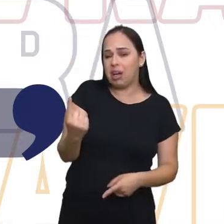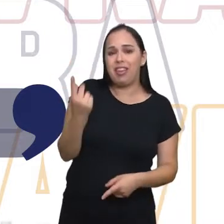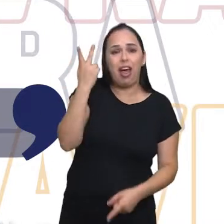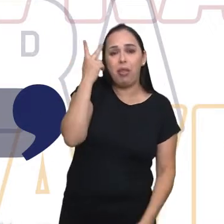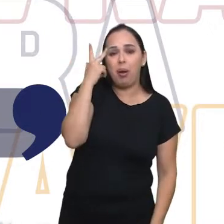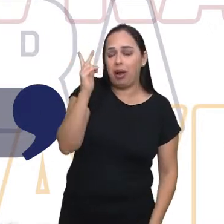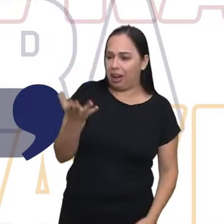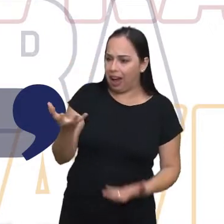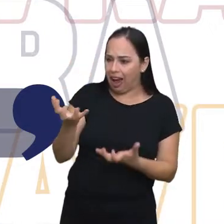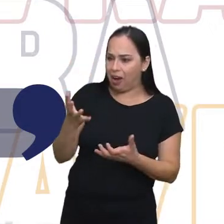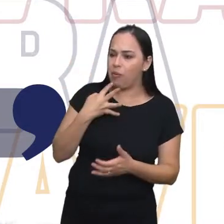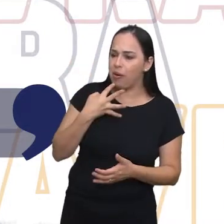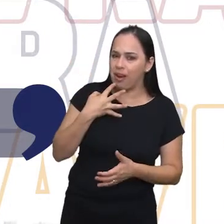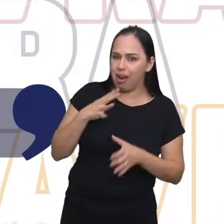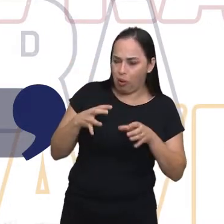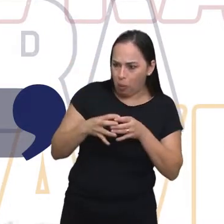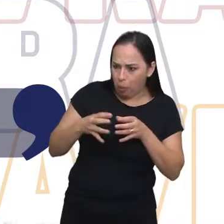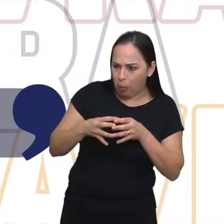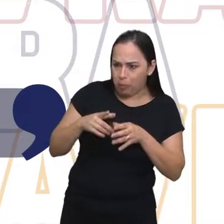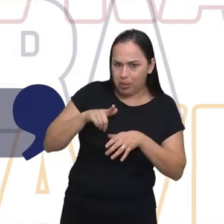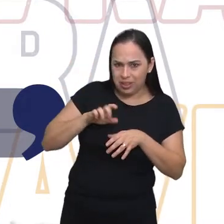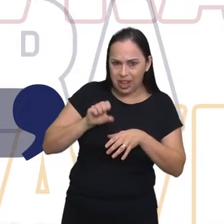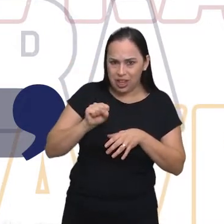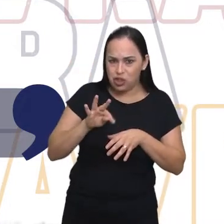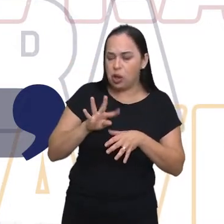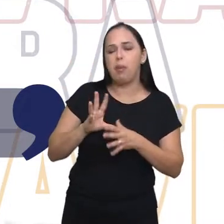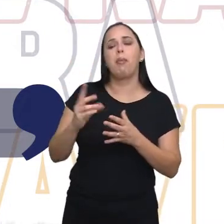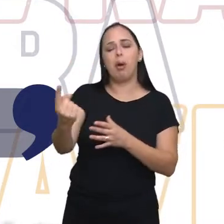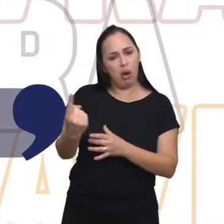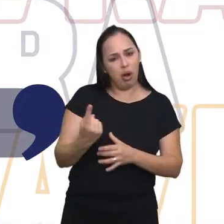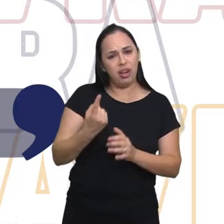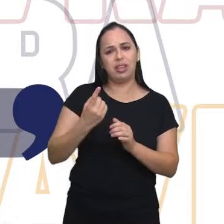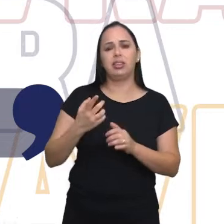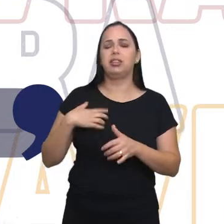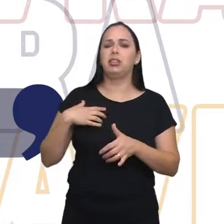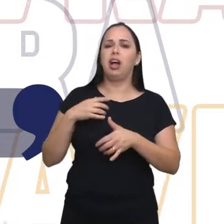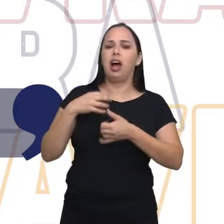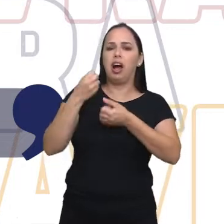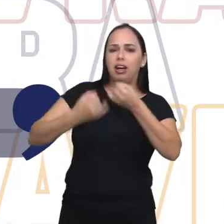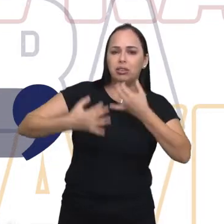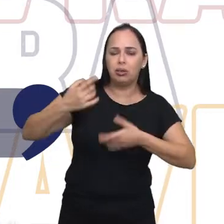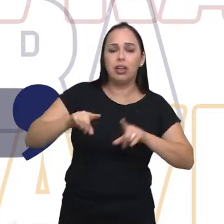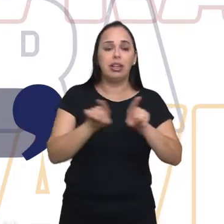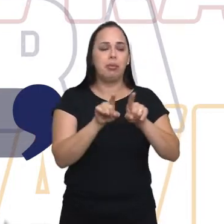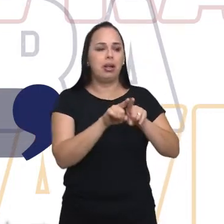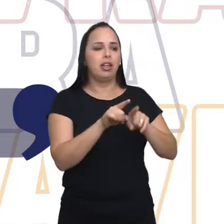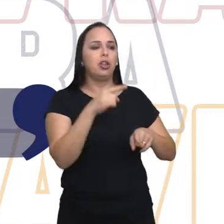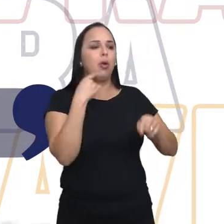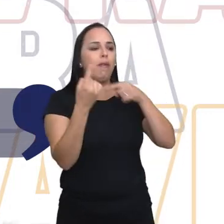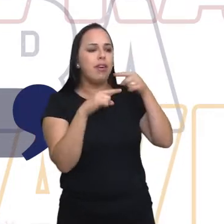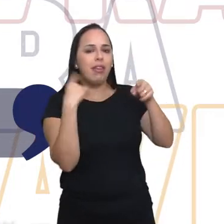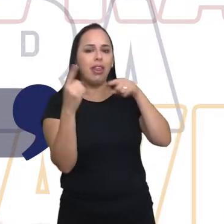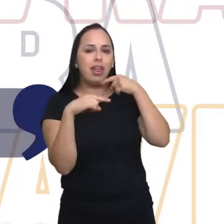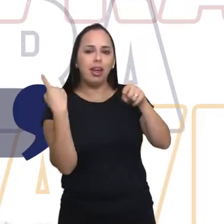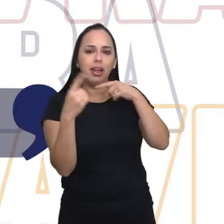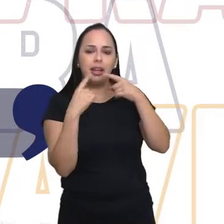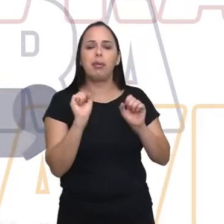Quer conhecer, vai lá que a gente atende. Todas as questões são resolvidas através do telefone,